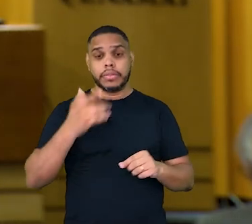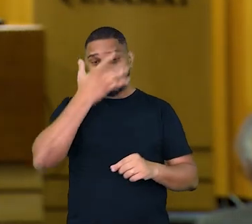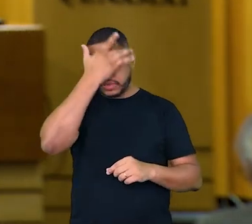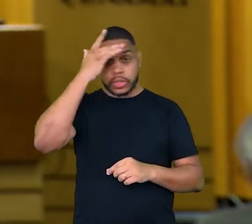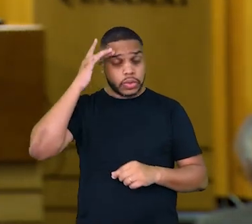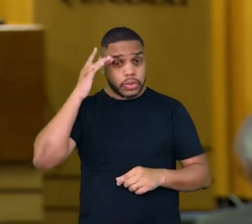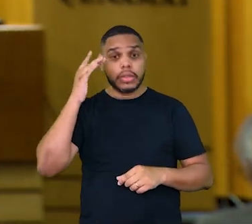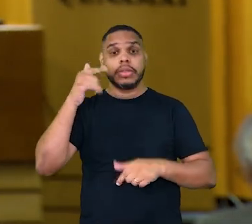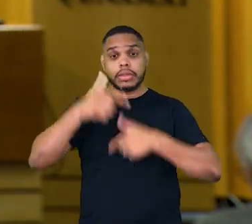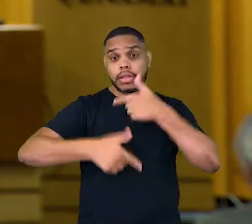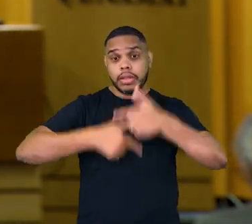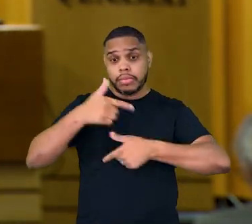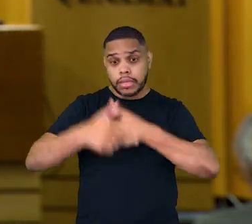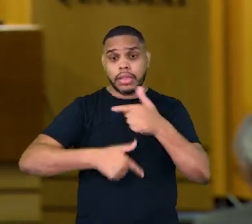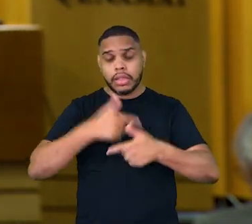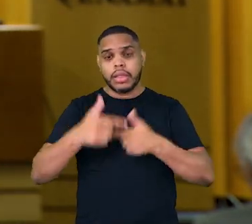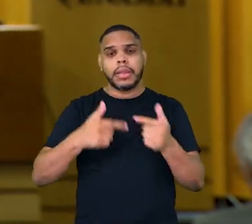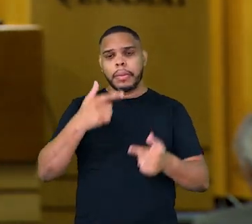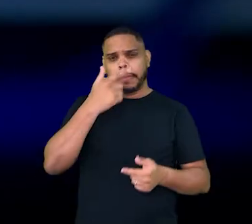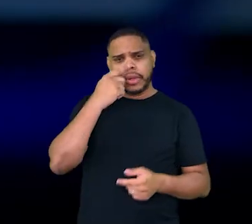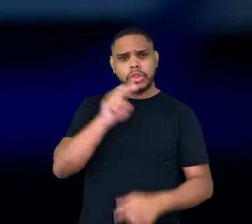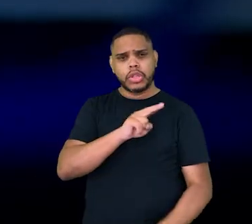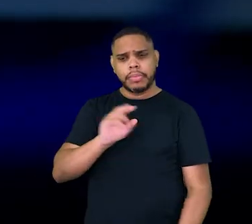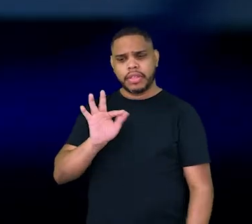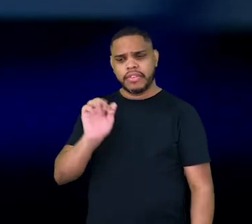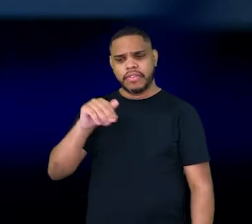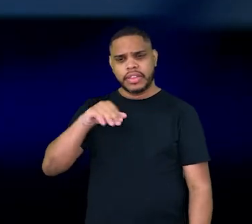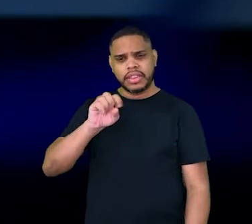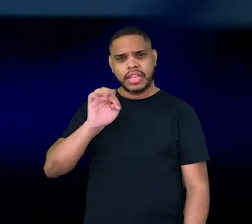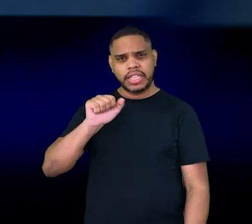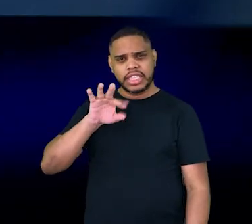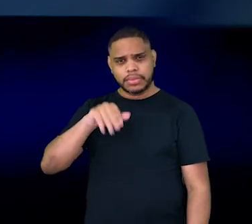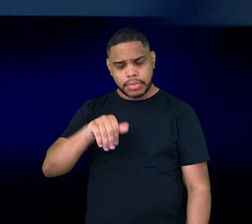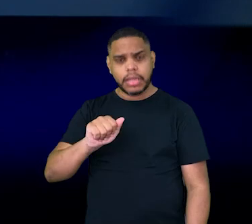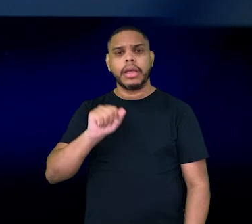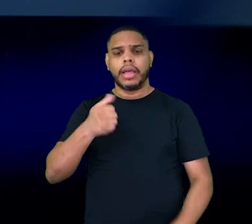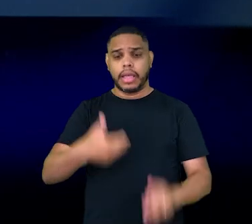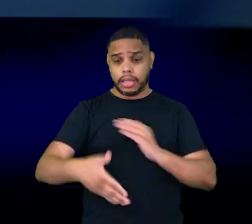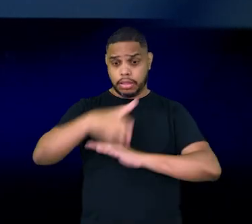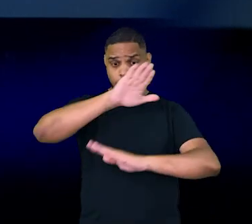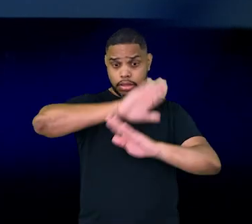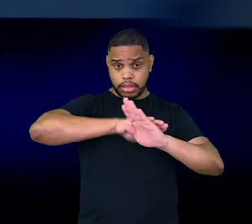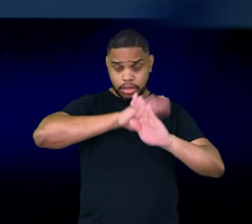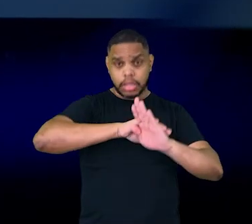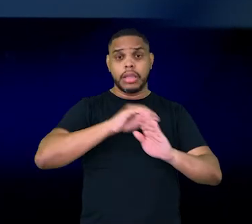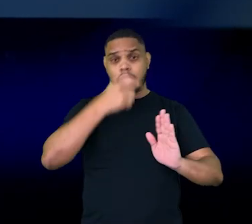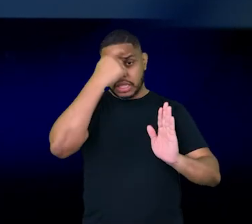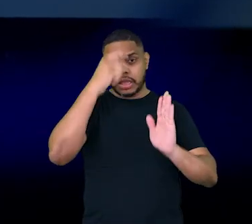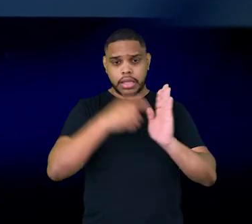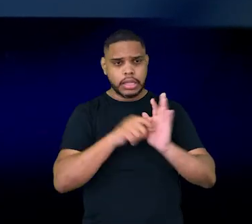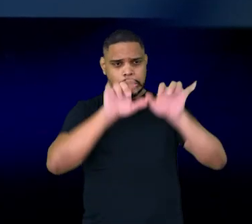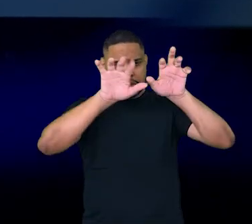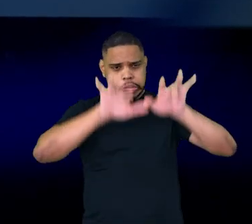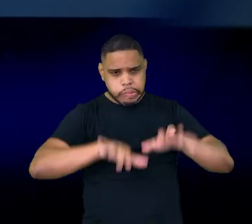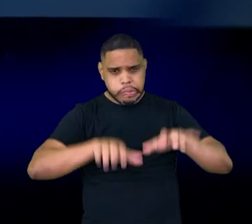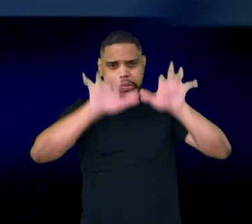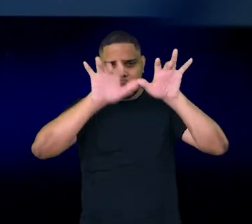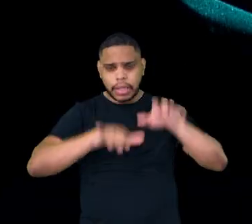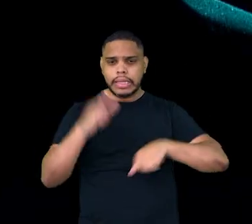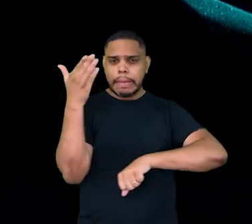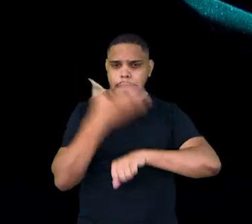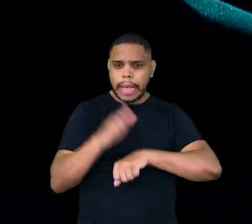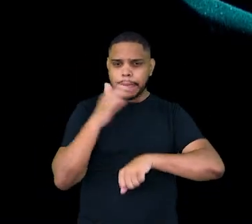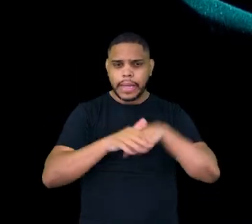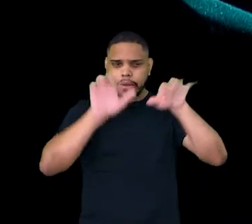como trabalhadores e trabalhadoras fantasmas, que alimentam a inteligência artificial, que treinam os algoritmos para seu